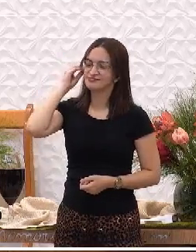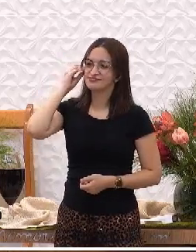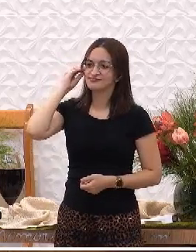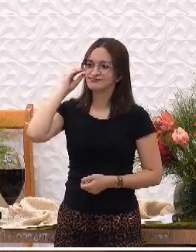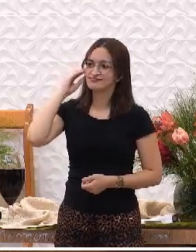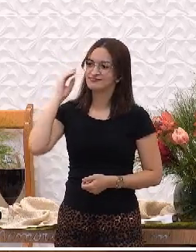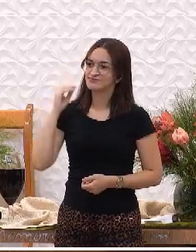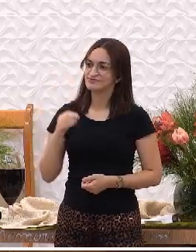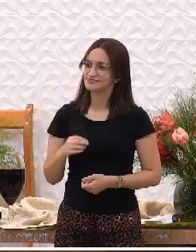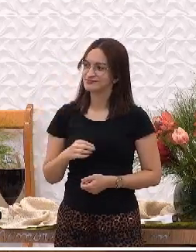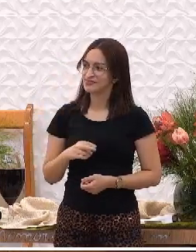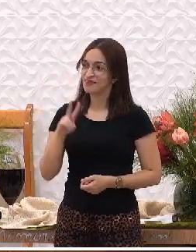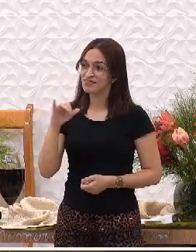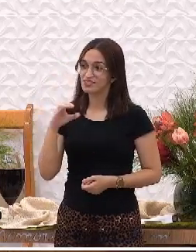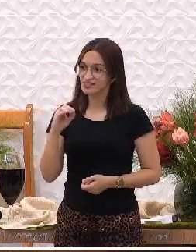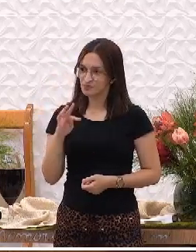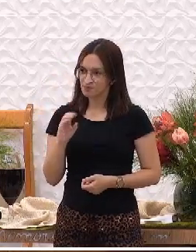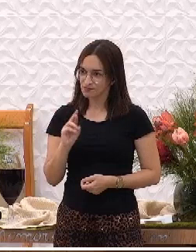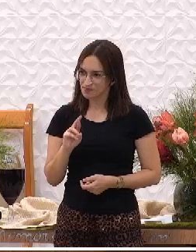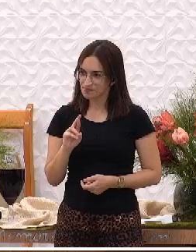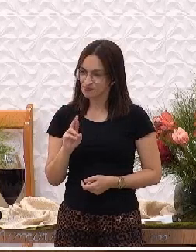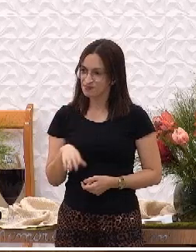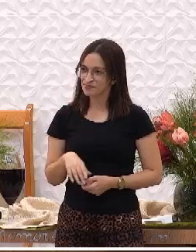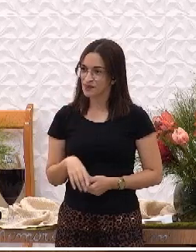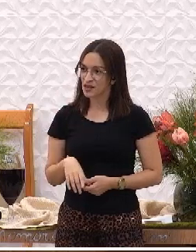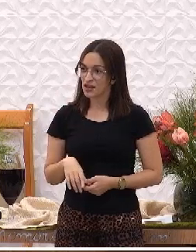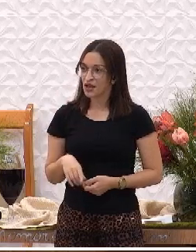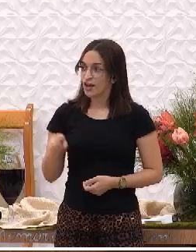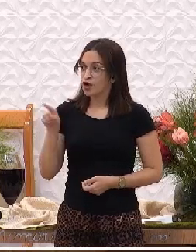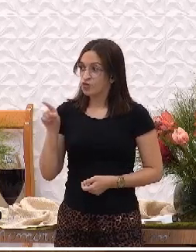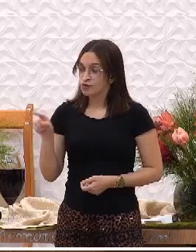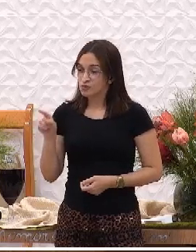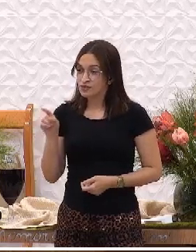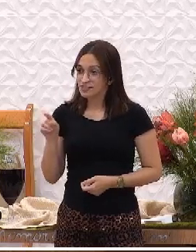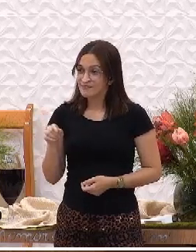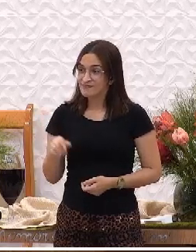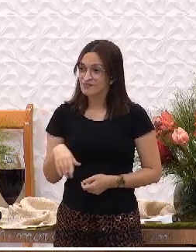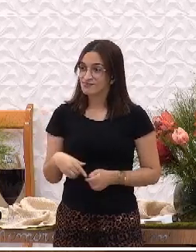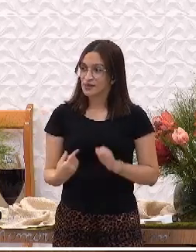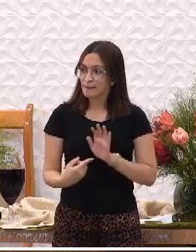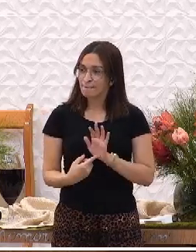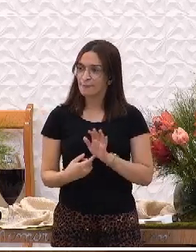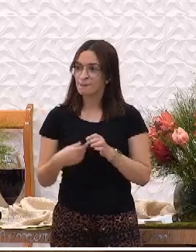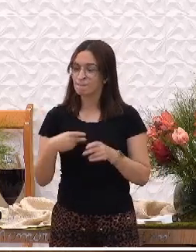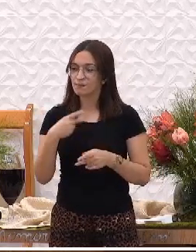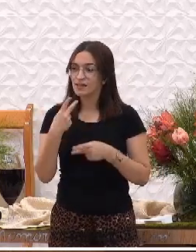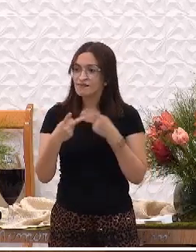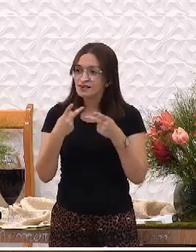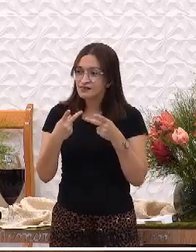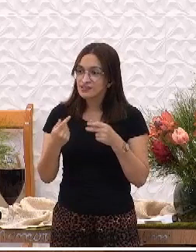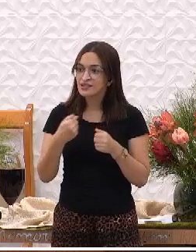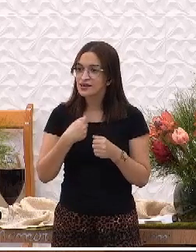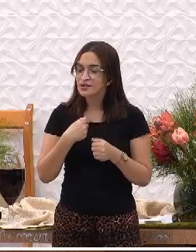Ô, Vitor, enquanto tu falava, eu fiquei pensando assim, qual seria, então, a tua opinião sobre as presbiterianas independentes?